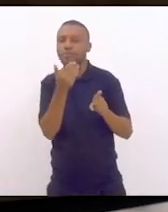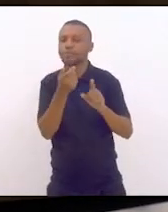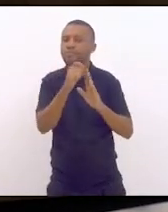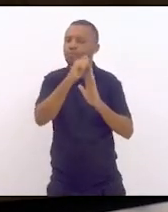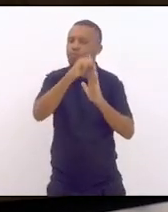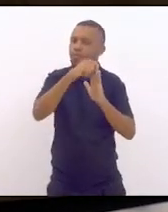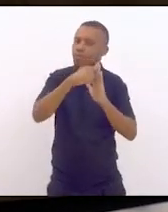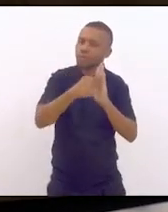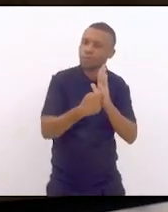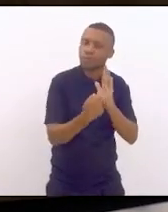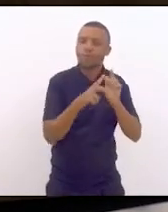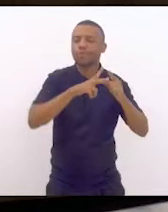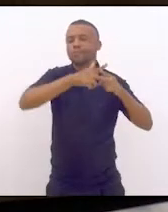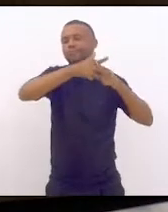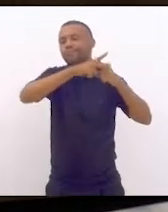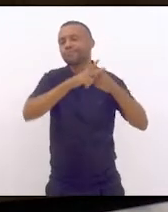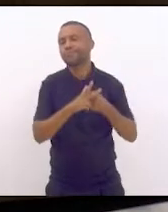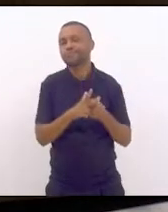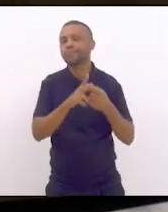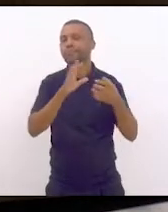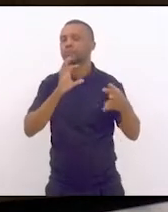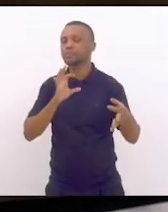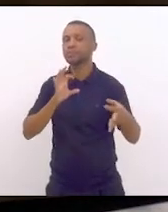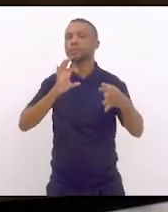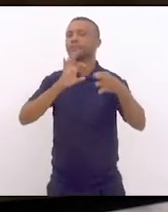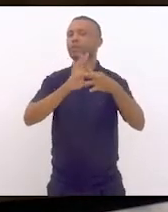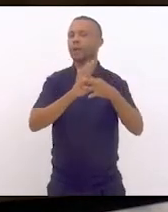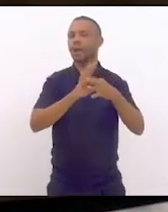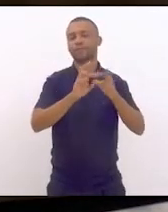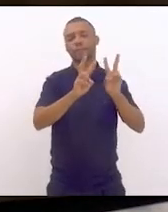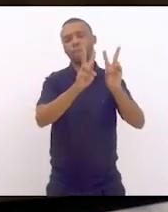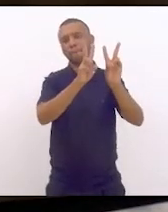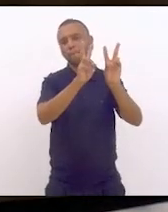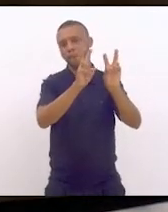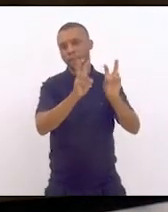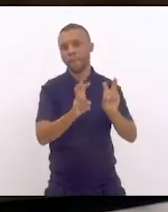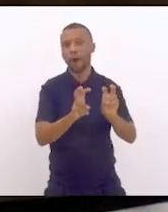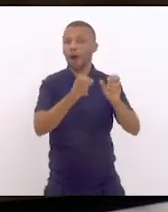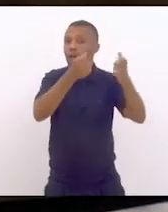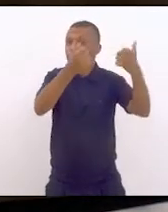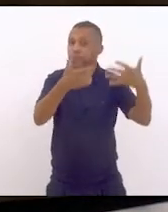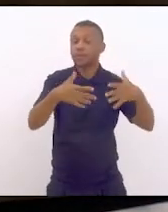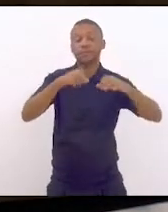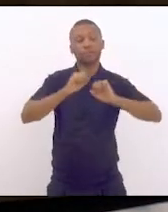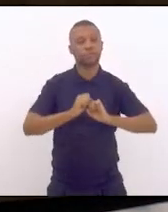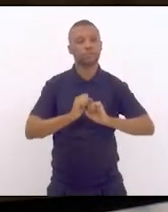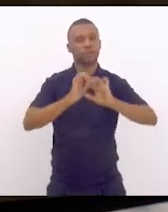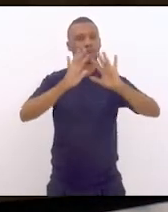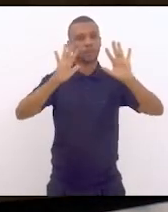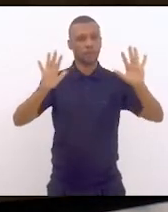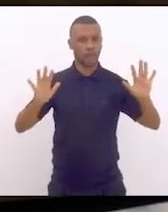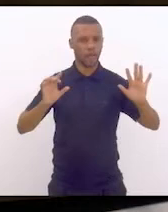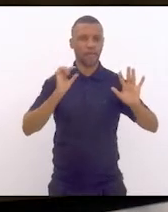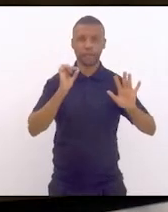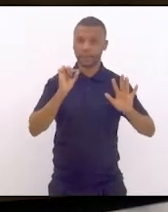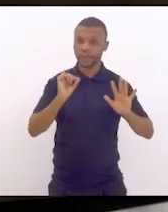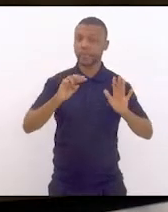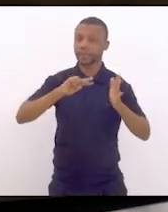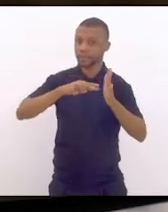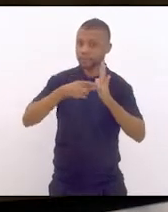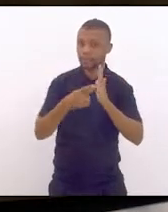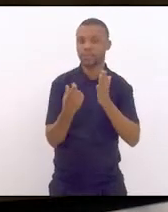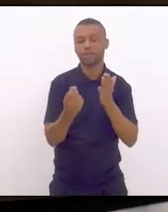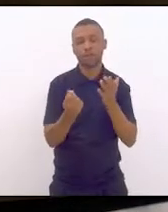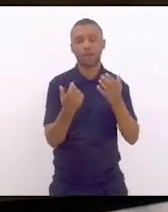texto no que tange a explicitação clara que é uma desafetação